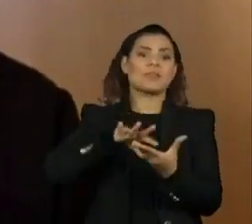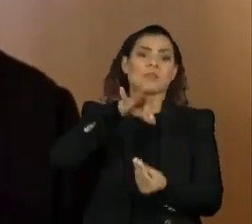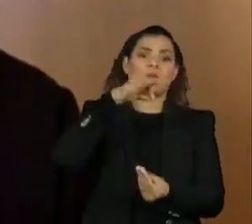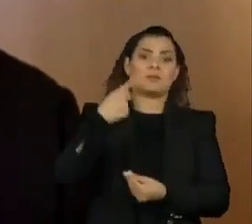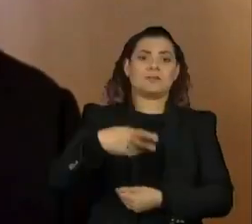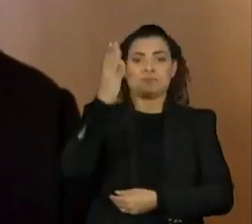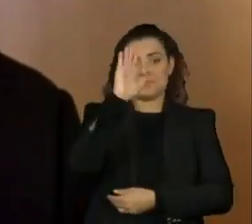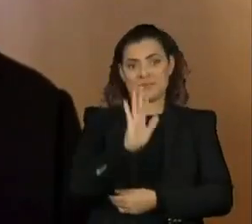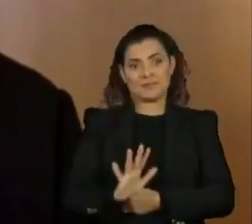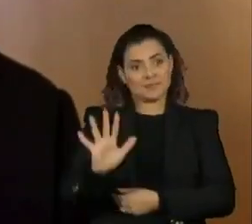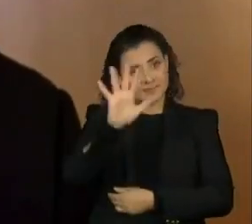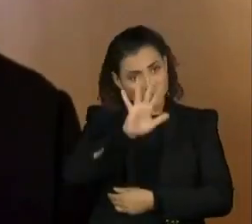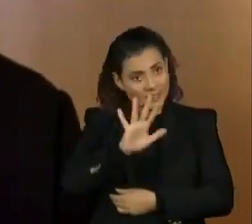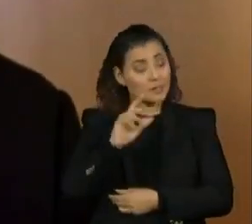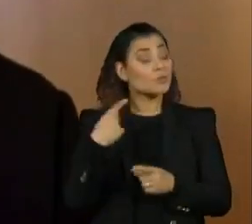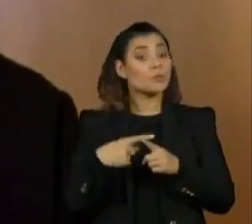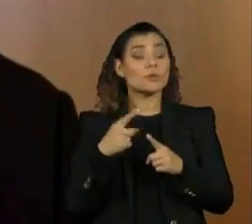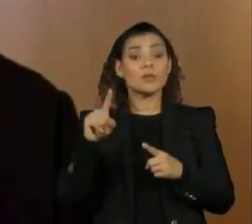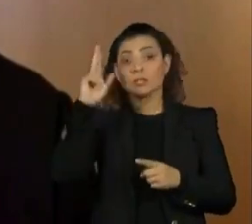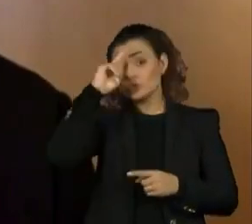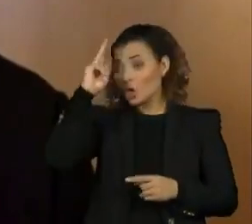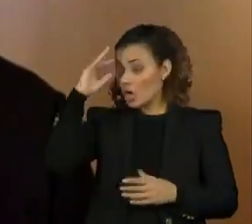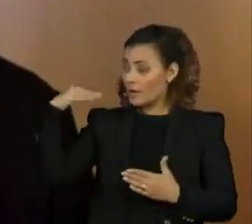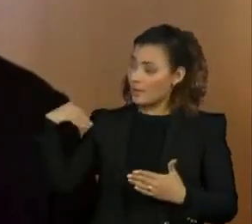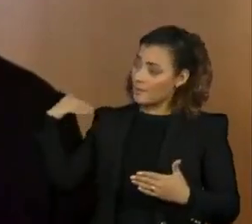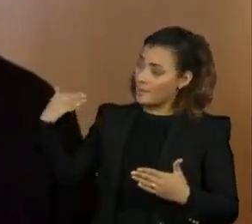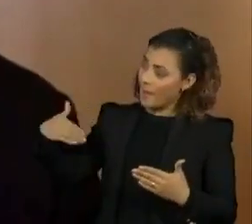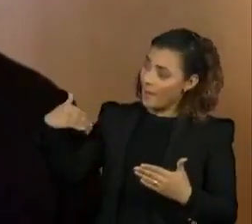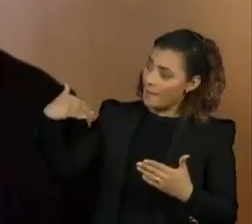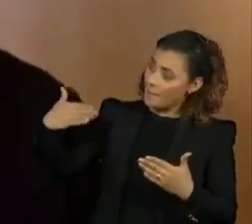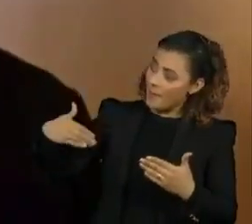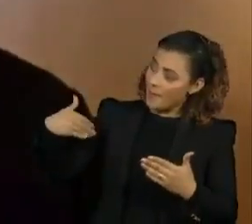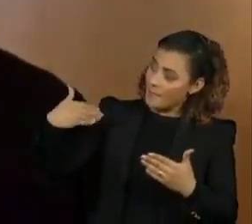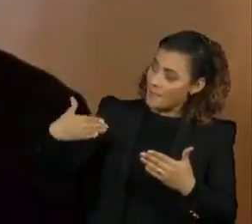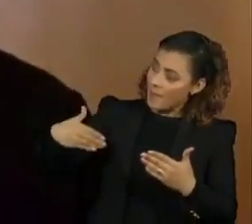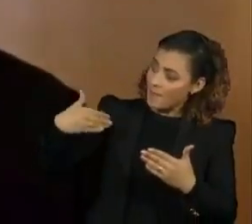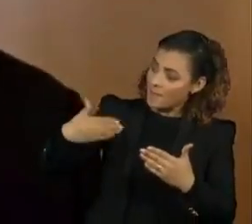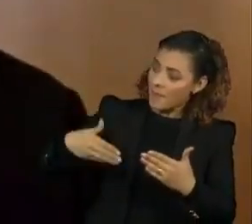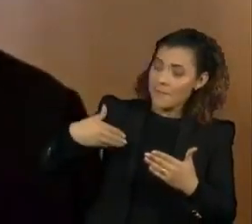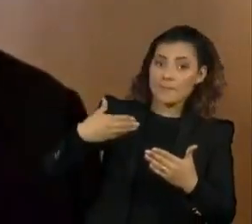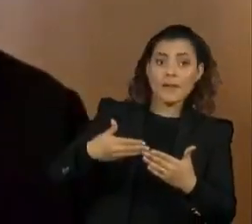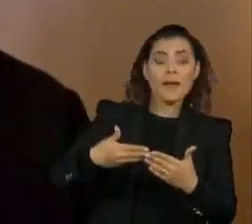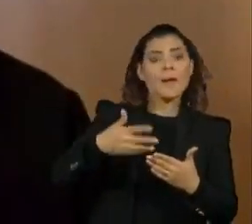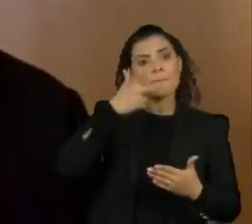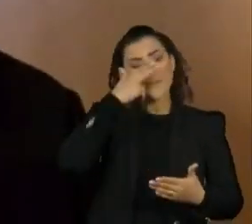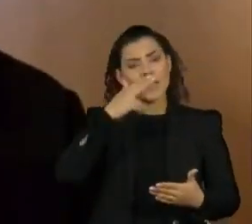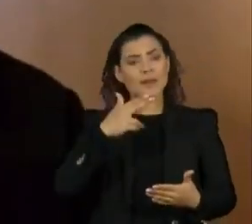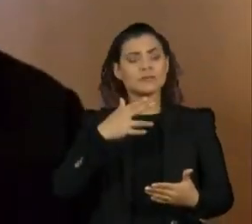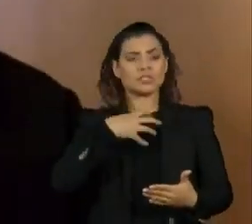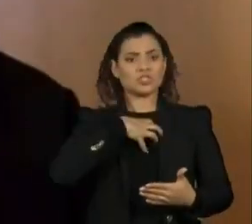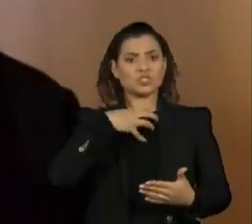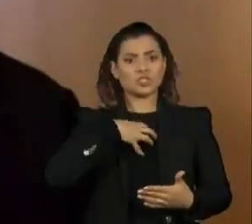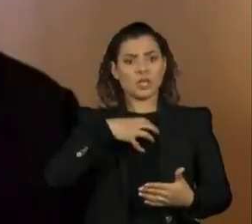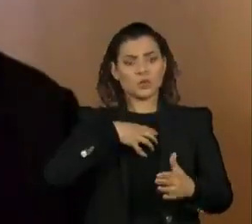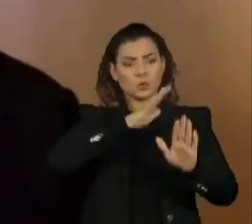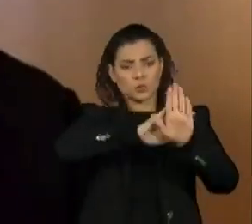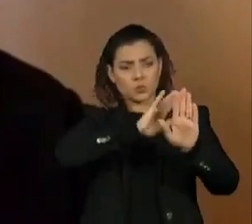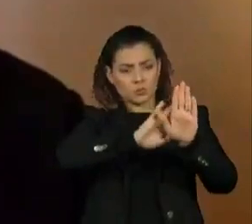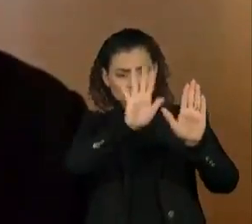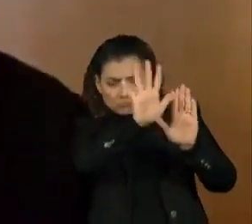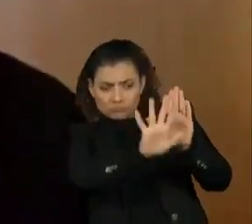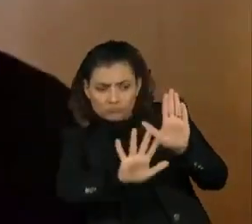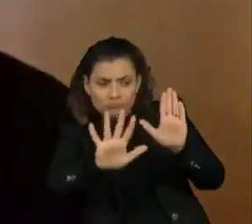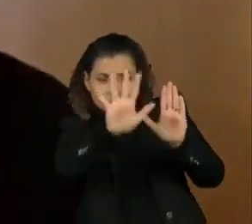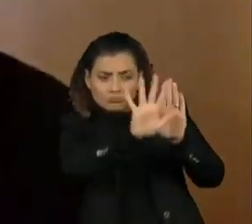porque a construção de uma história de cima para baixo, a imposição de uma narrativa e de uma interpretação,